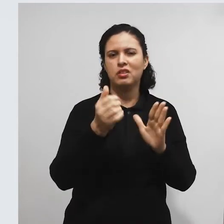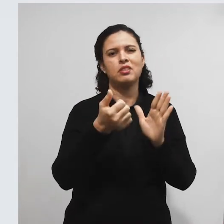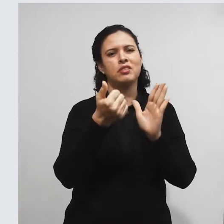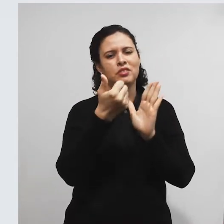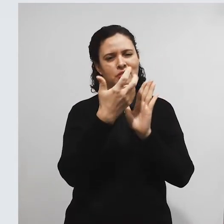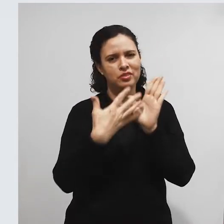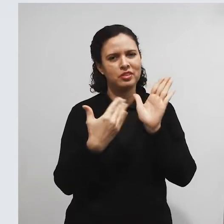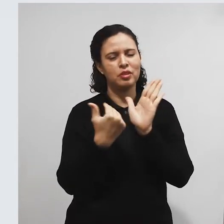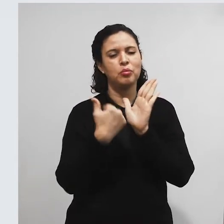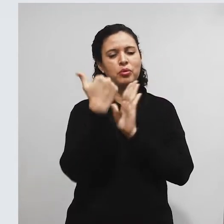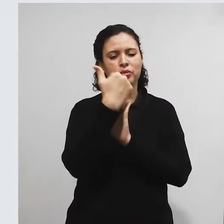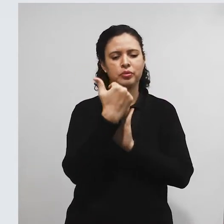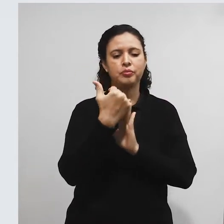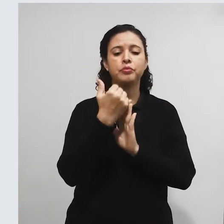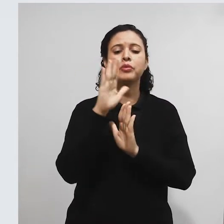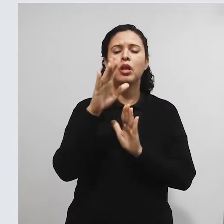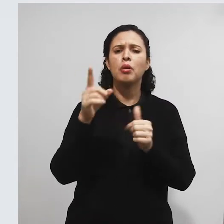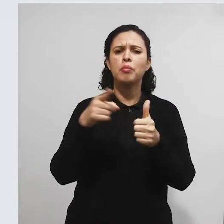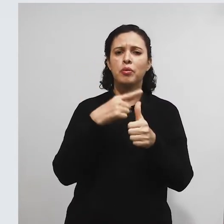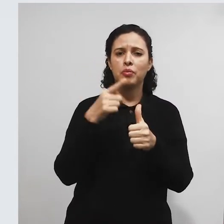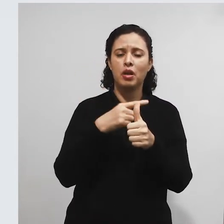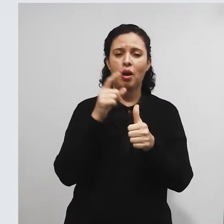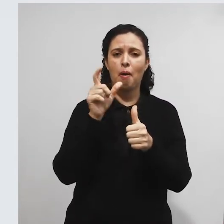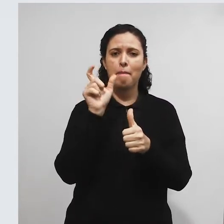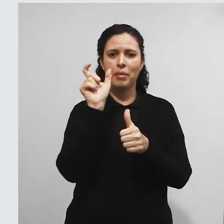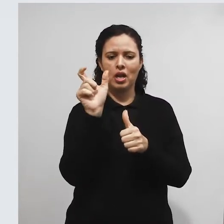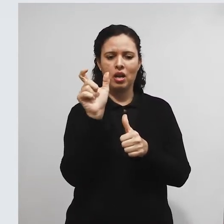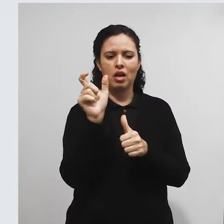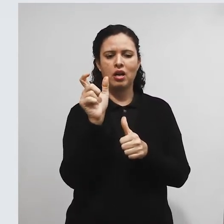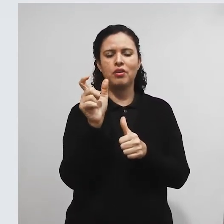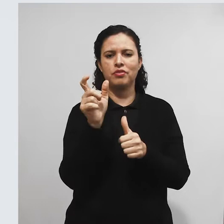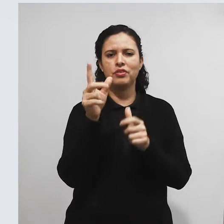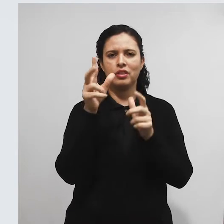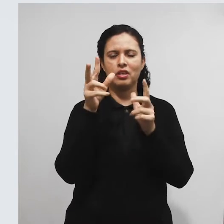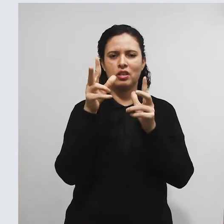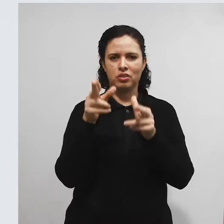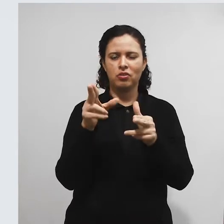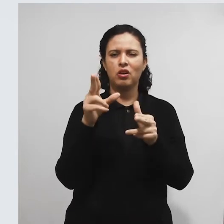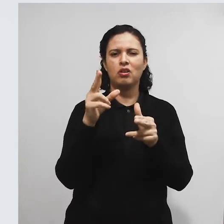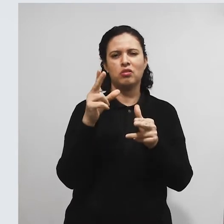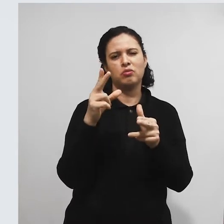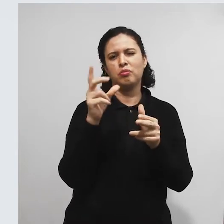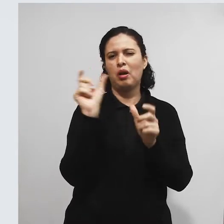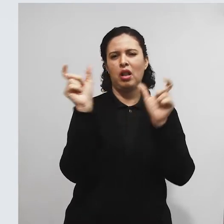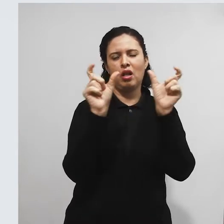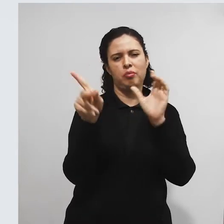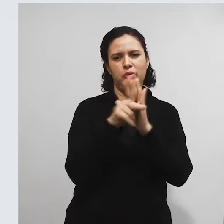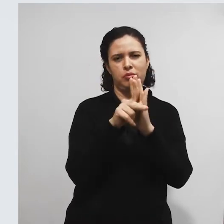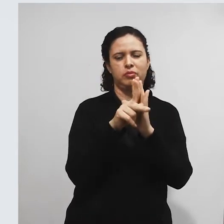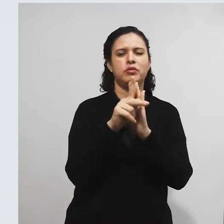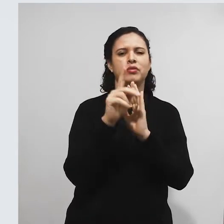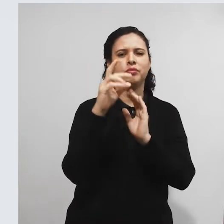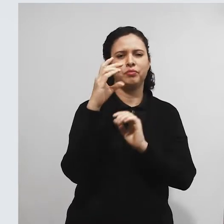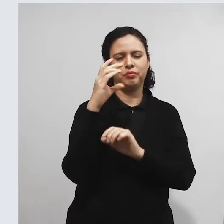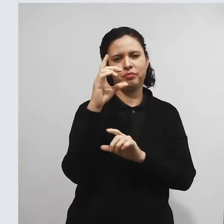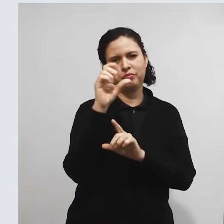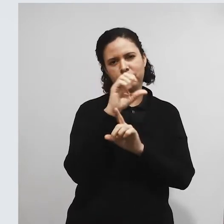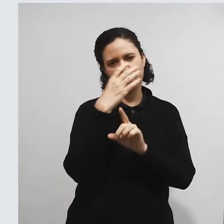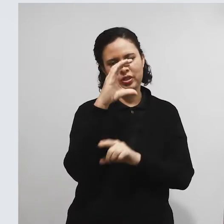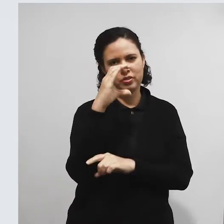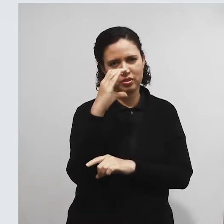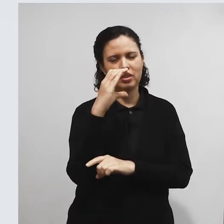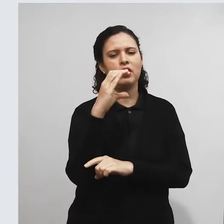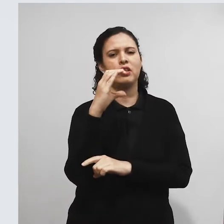compreensão. Inicialmente é preciso que a gente junte as palavras, assim como a maioria das ciências, composta por duas ou